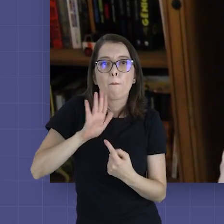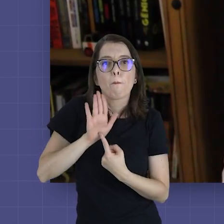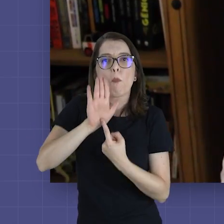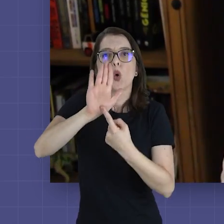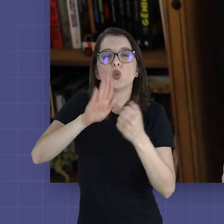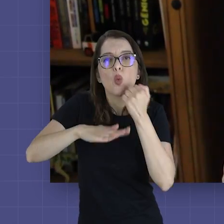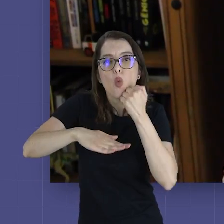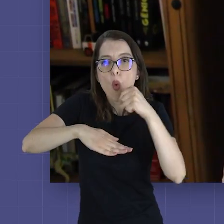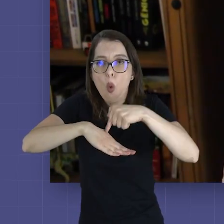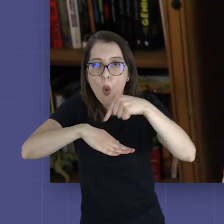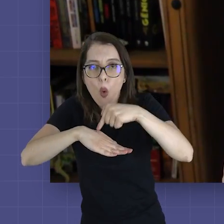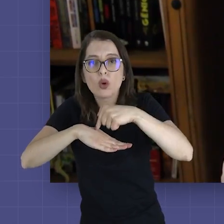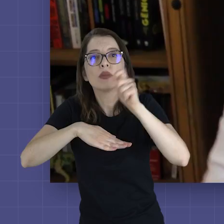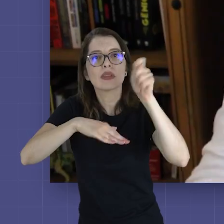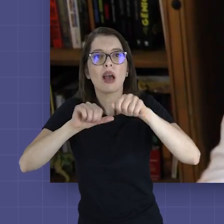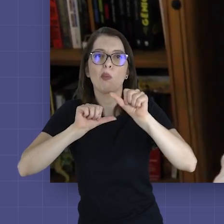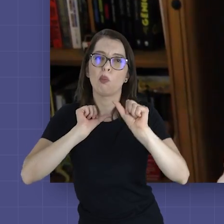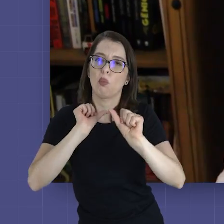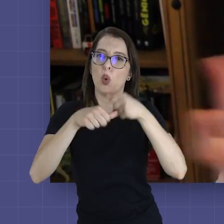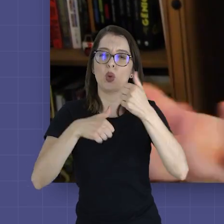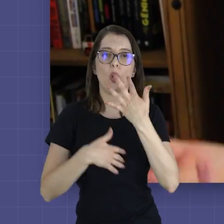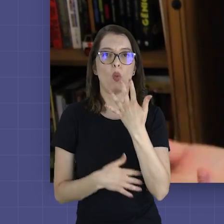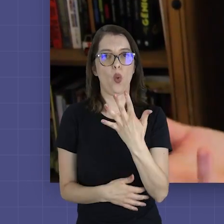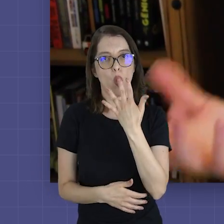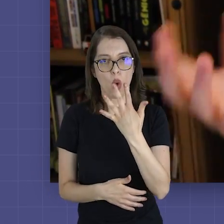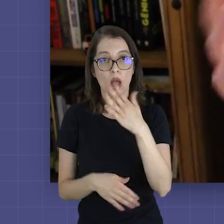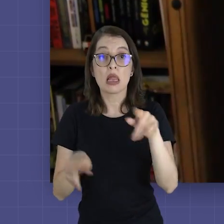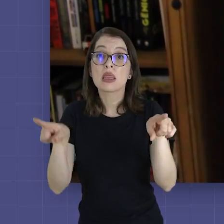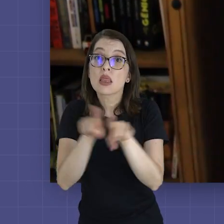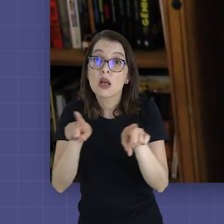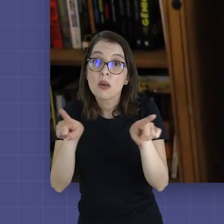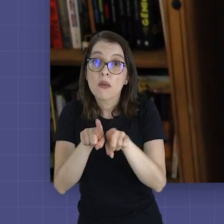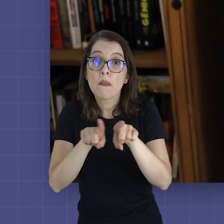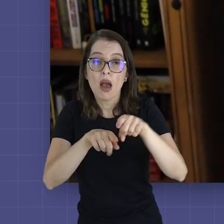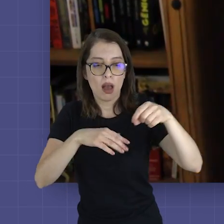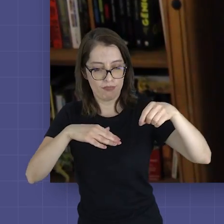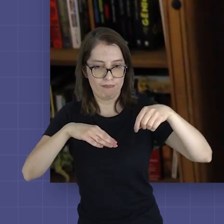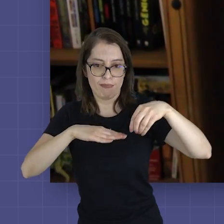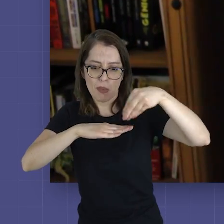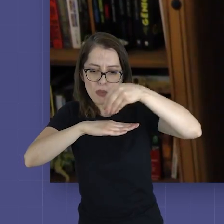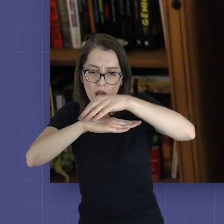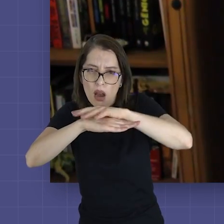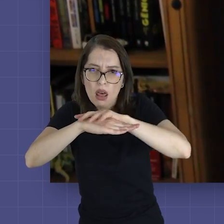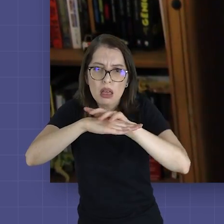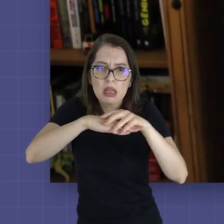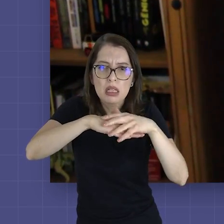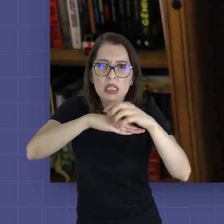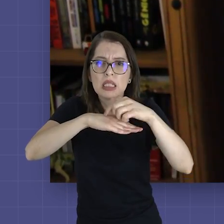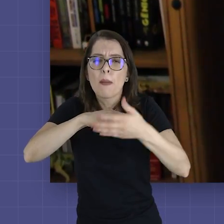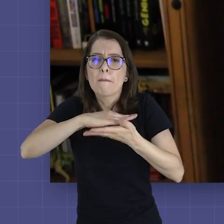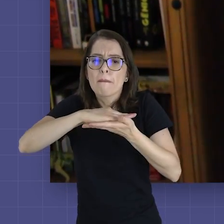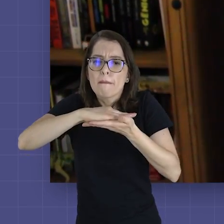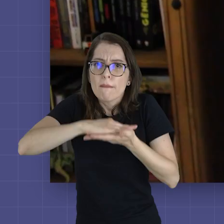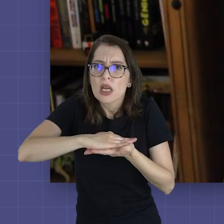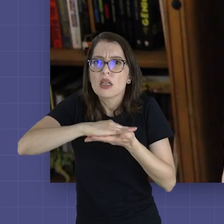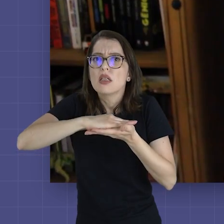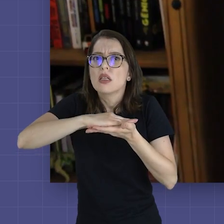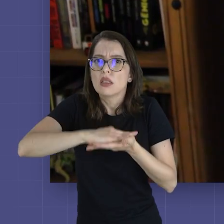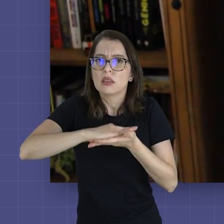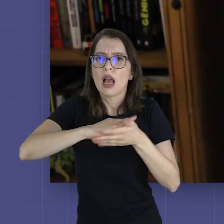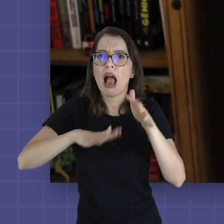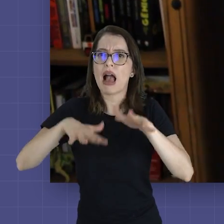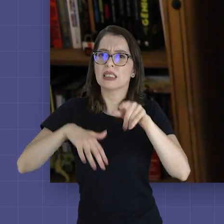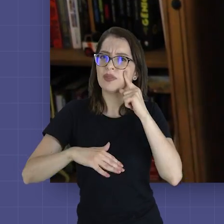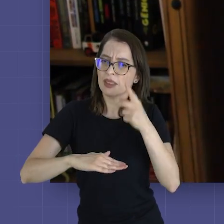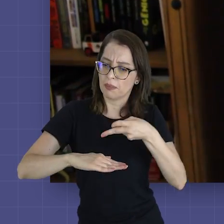minerais originais daquele osso, e isso pode alterar tanto a coloração quanto o peso desses materiais. Então, por isso que às